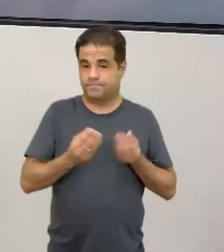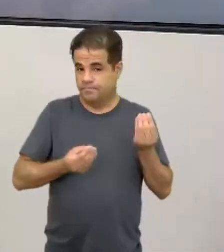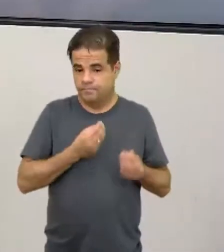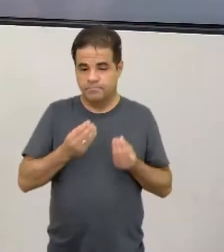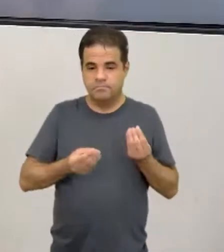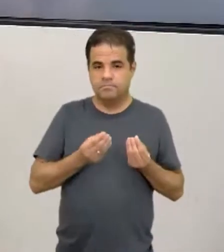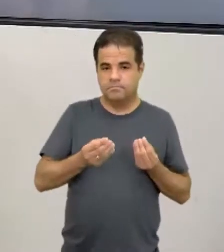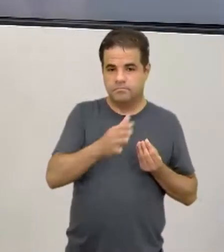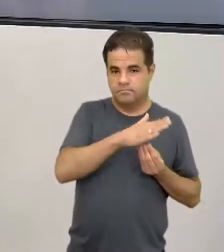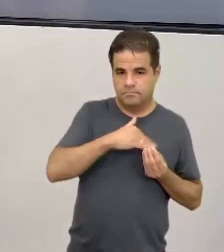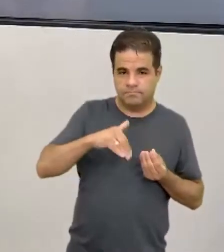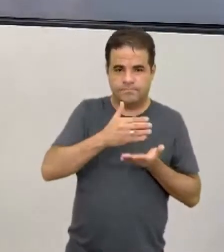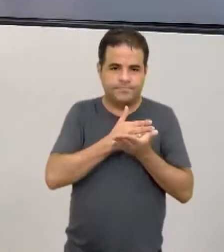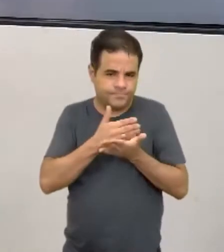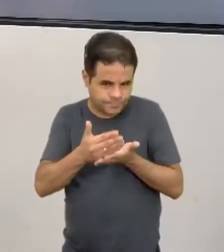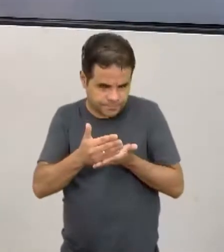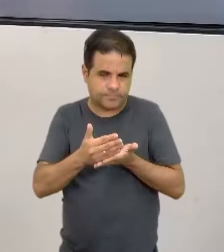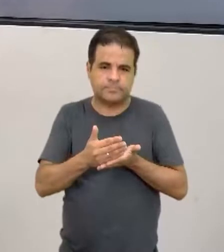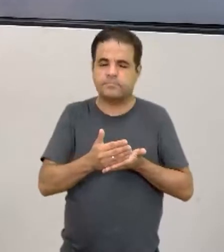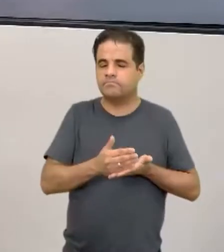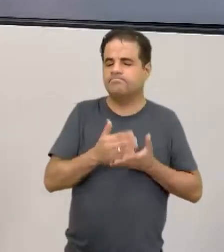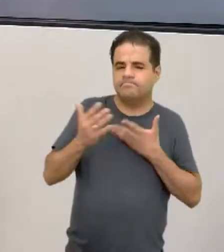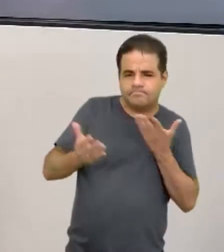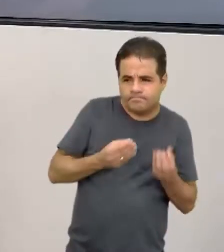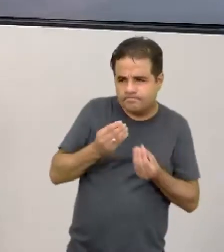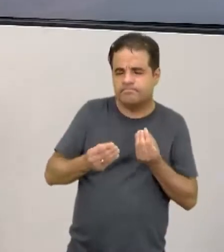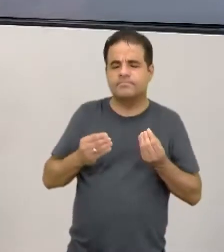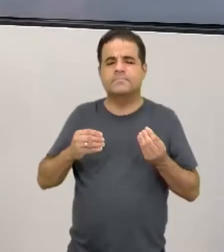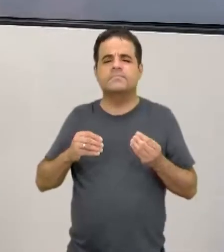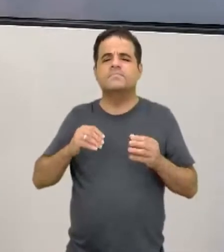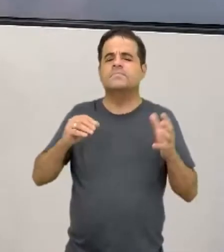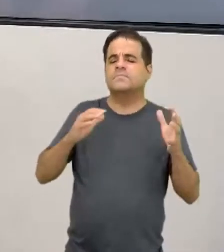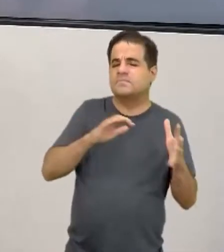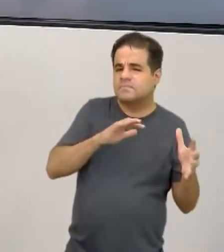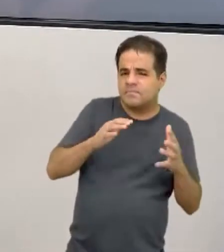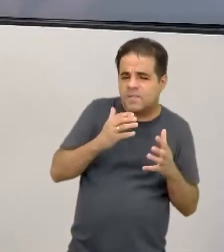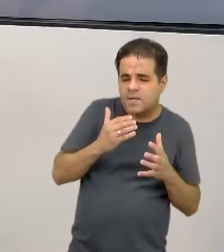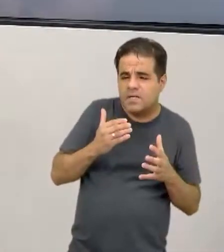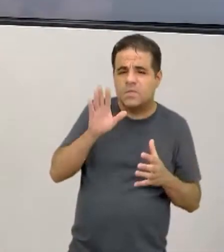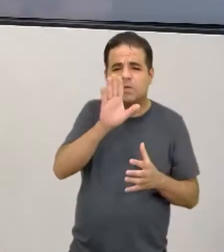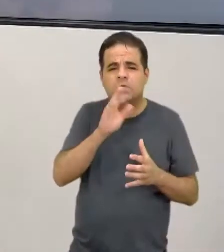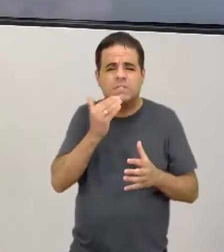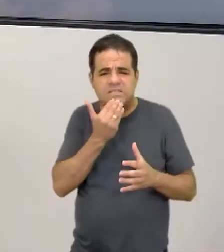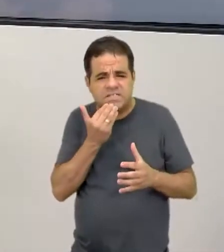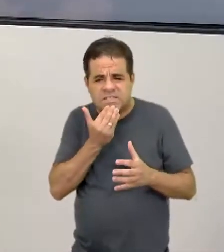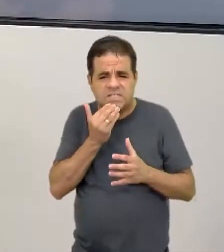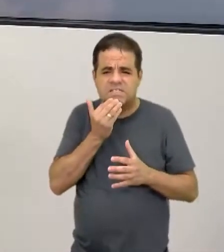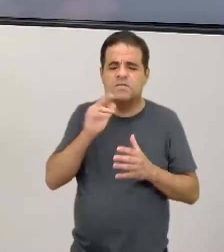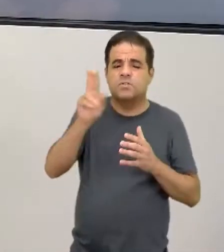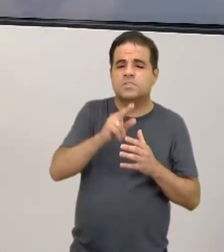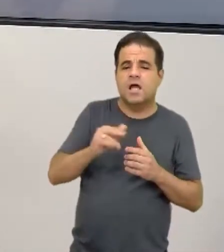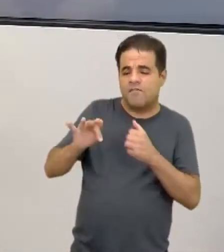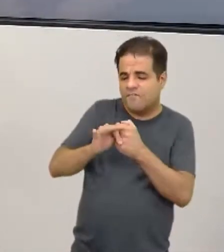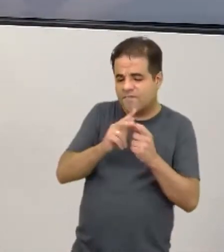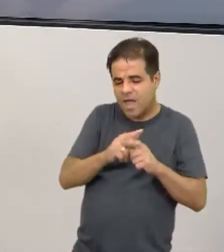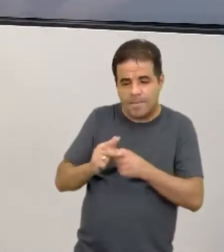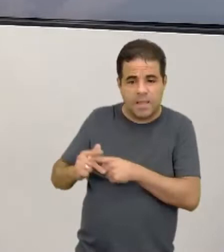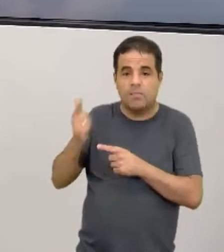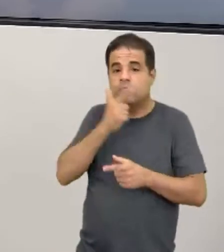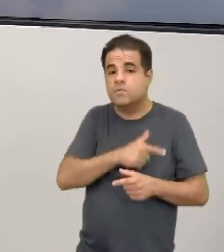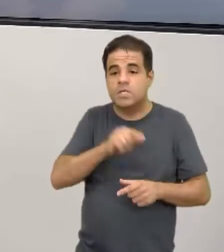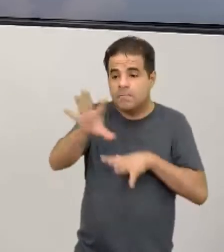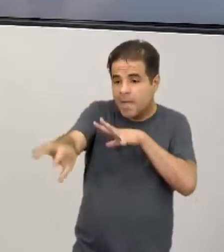exemplo, a um início ainda bem rudimentar da utilização aí de algumas ferramentas para